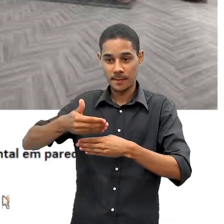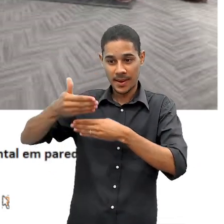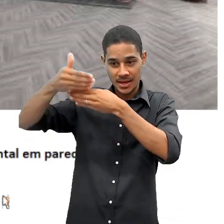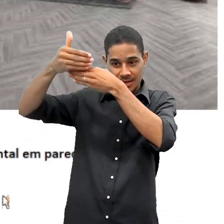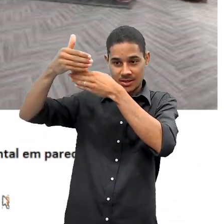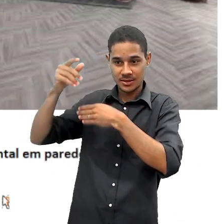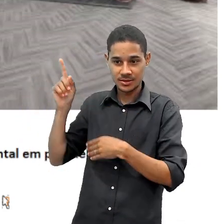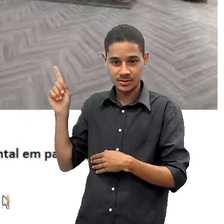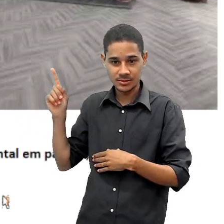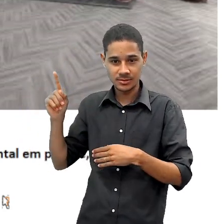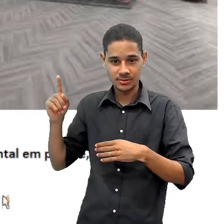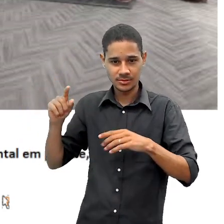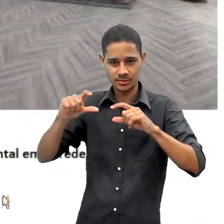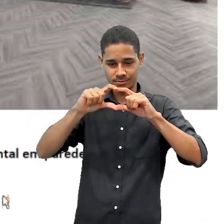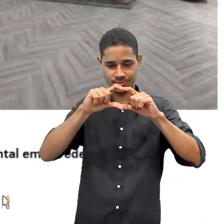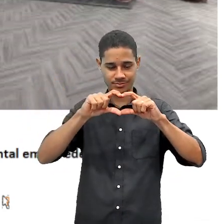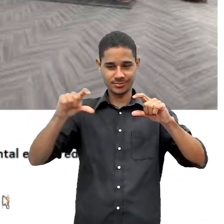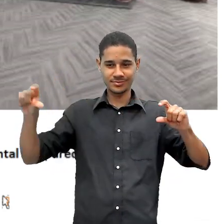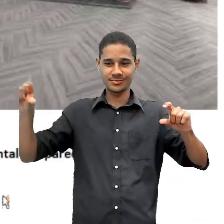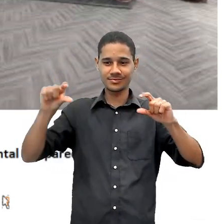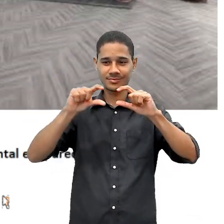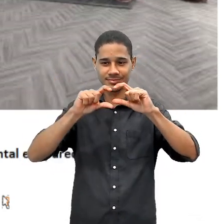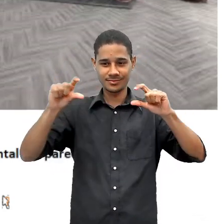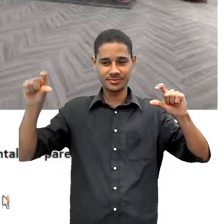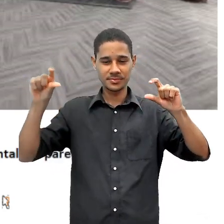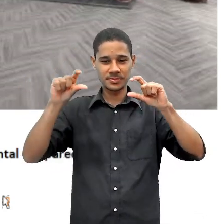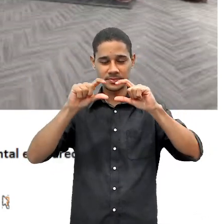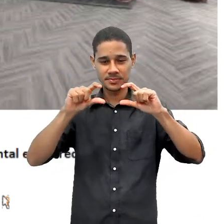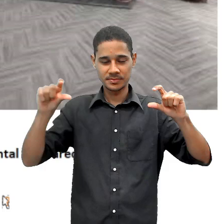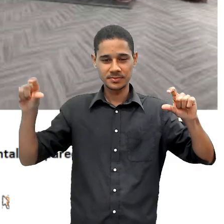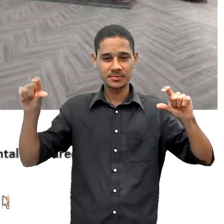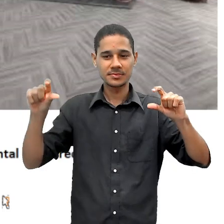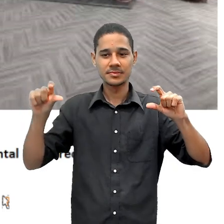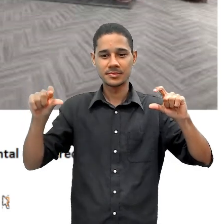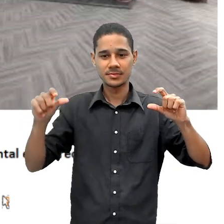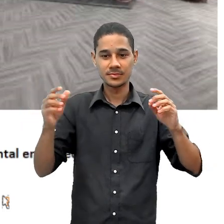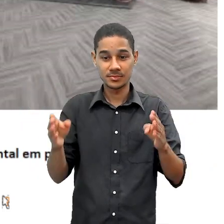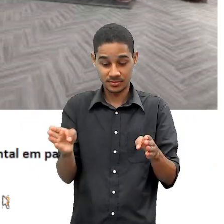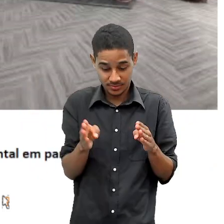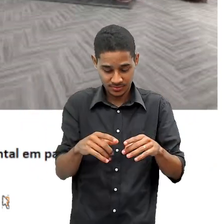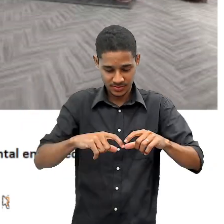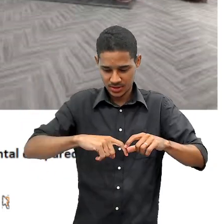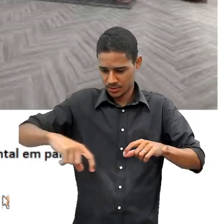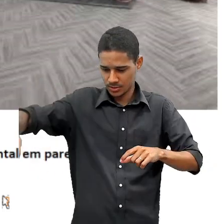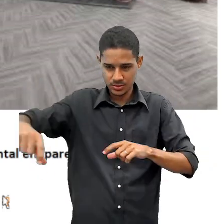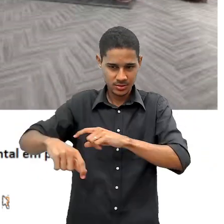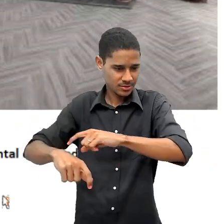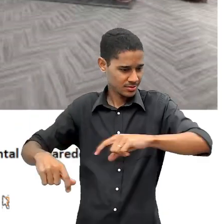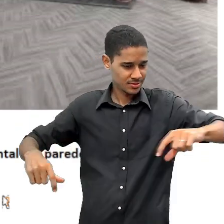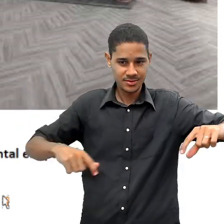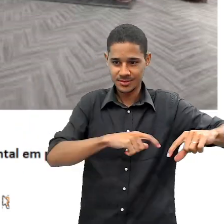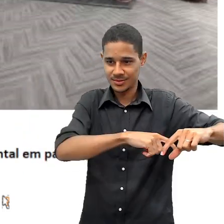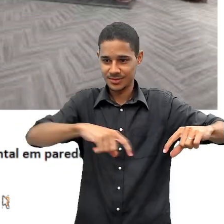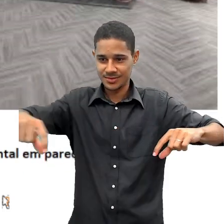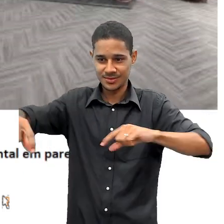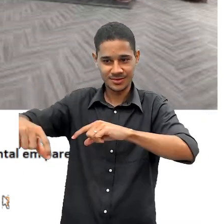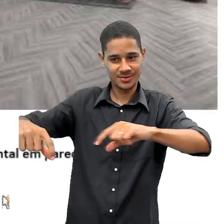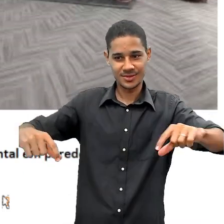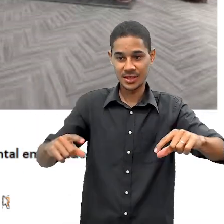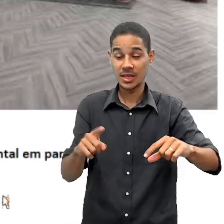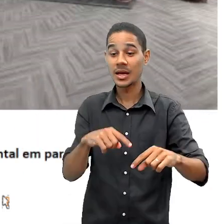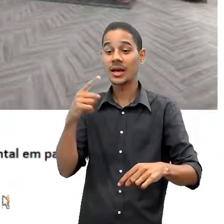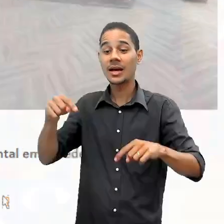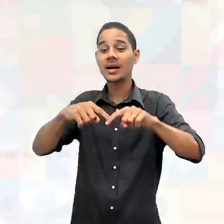assentamento horizontal, né? Nesse espaço um assentamento diagonal e naquela sala um